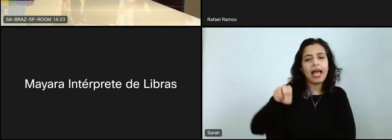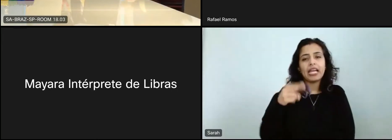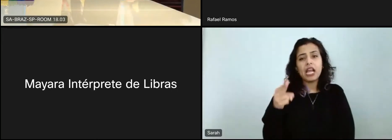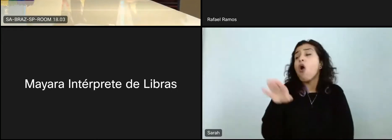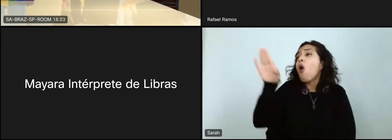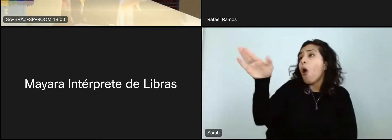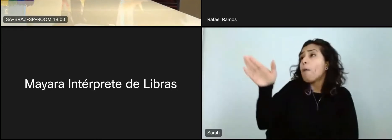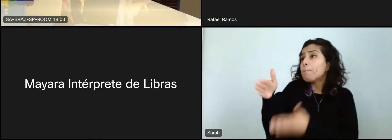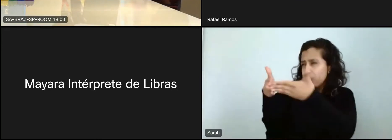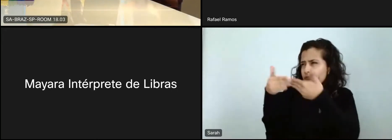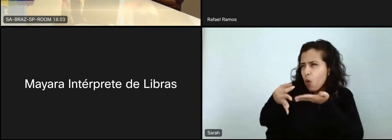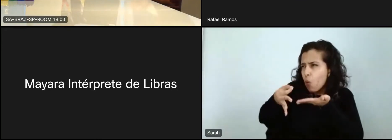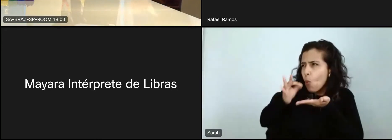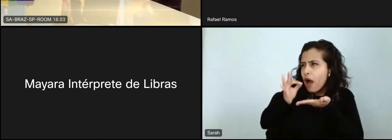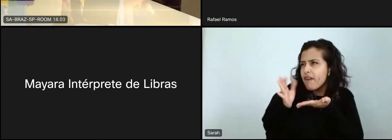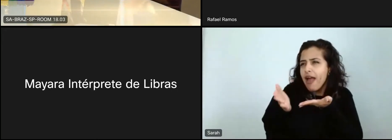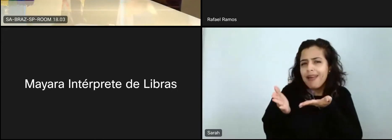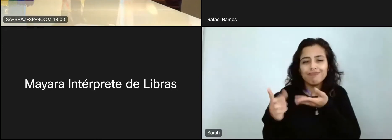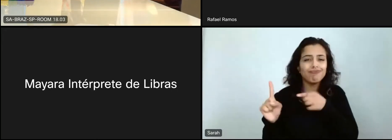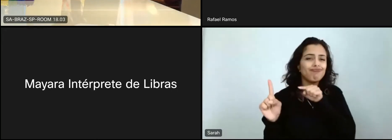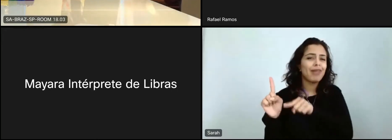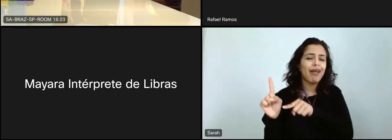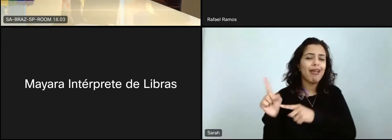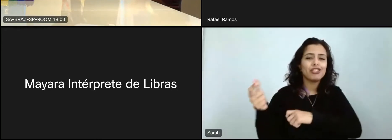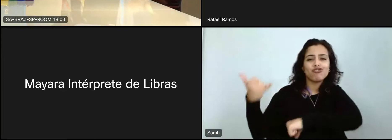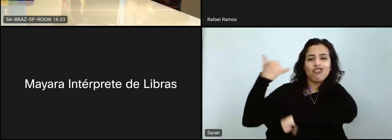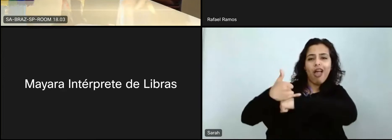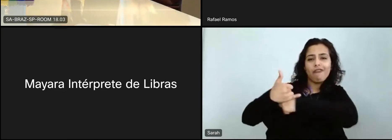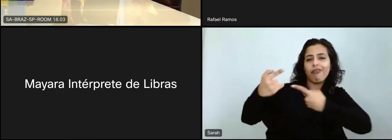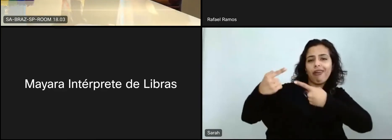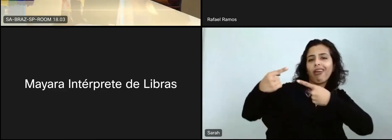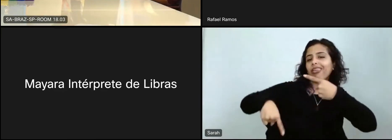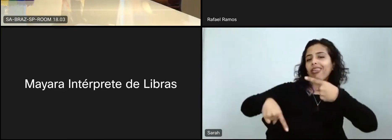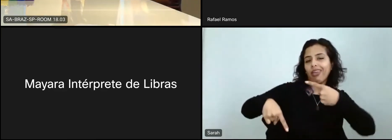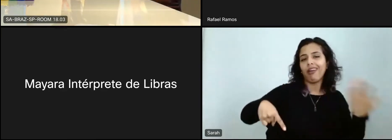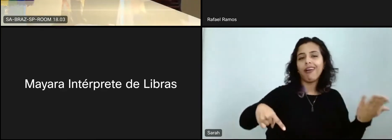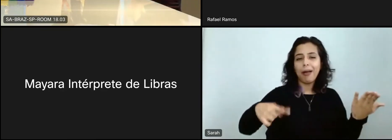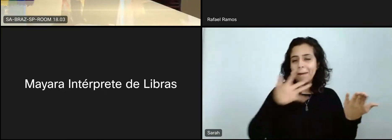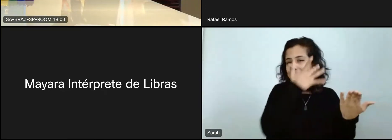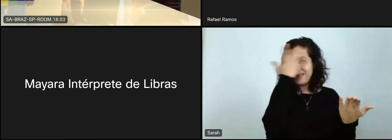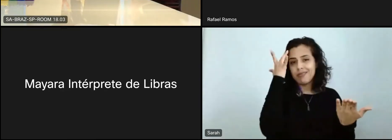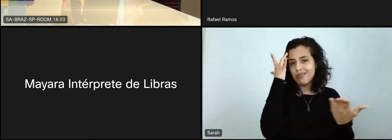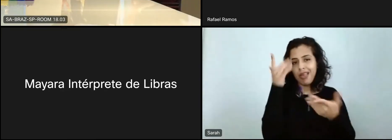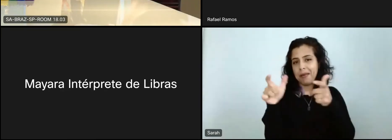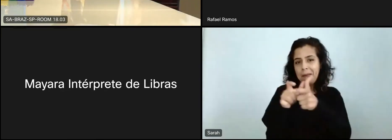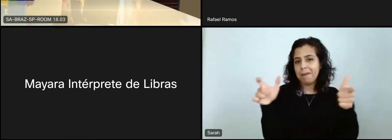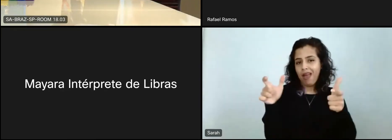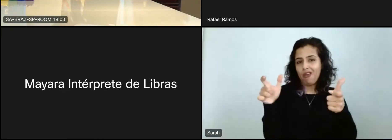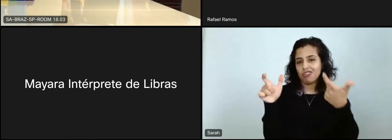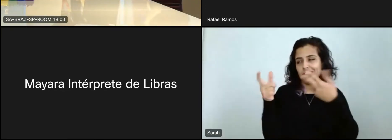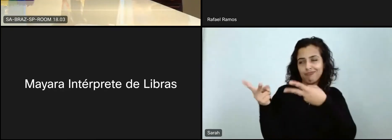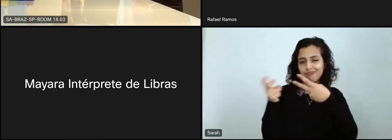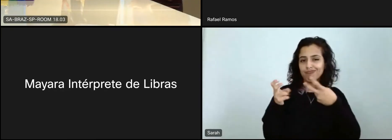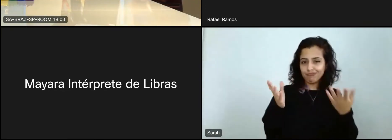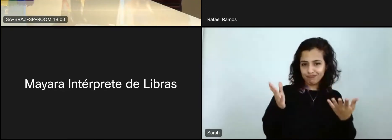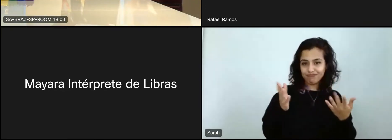aquela, ela não pode ser a pessoa que vai ser a entrevistadora, ou que vai ser o seu superior ou a sua superiora, né? E é